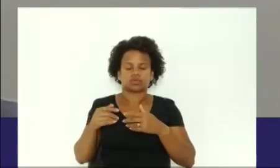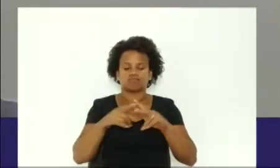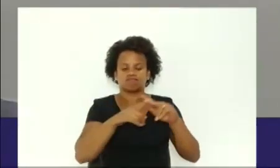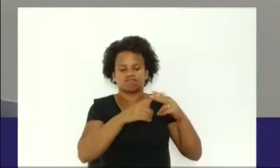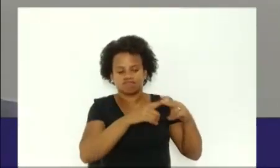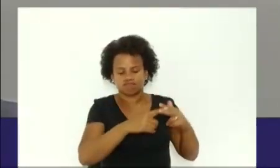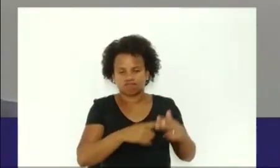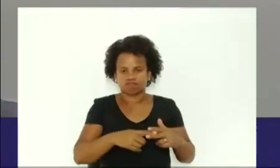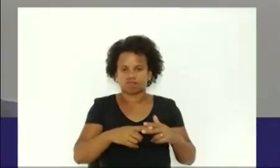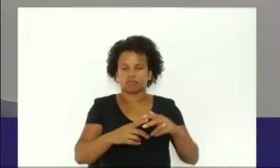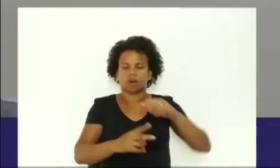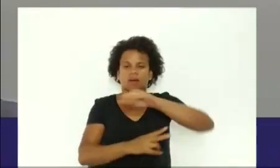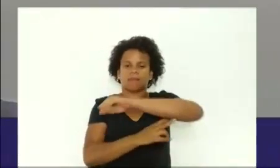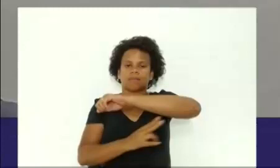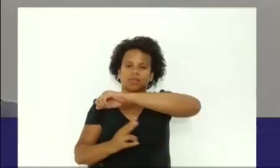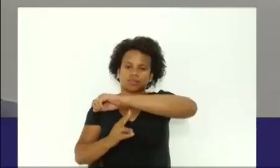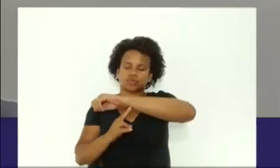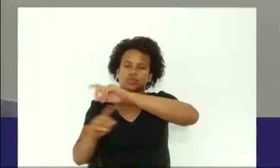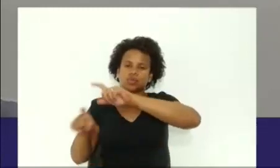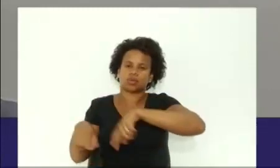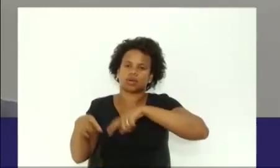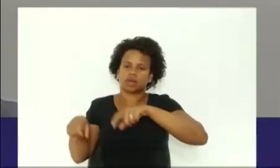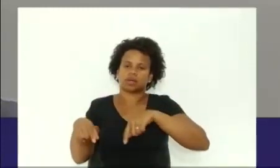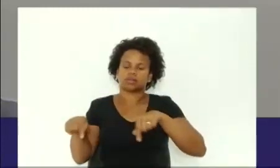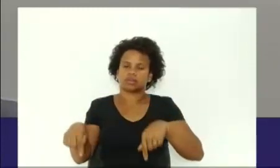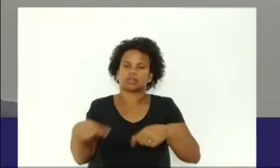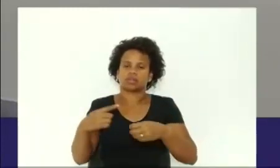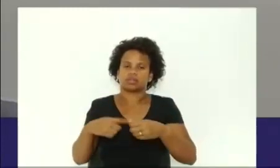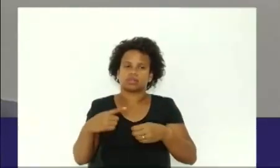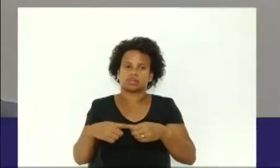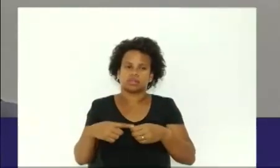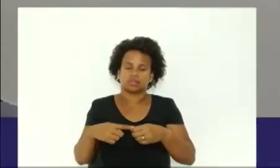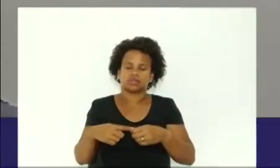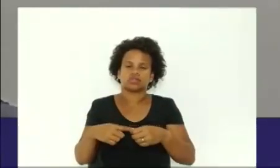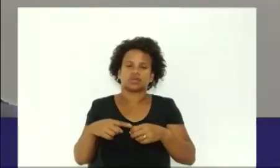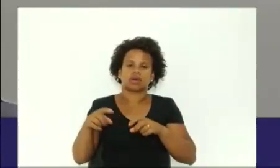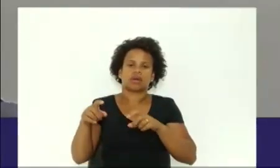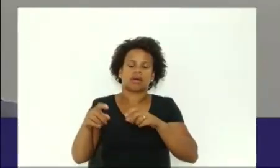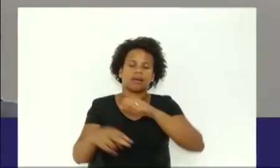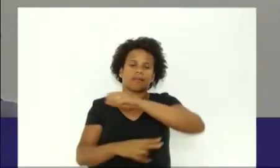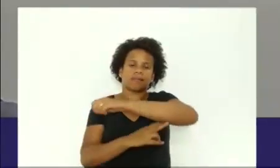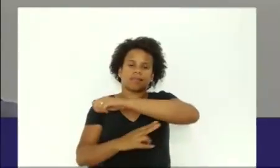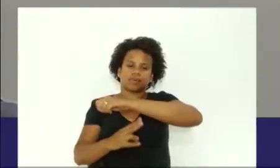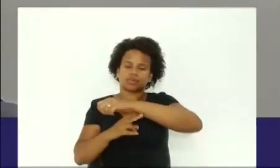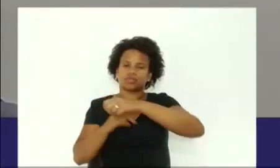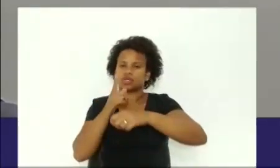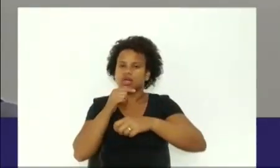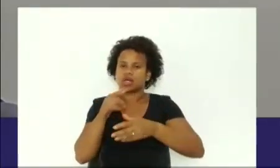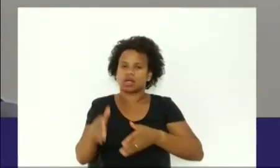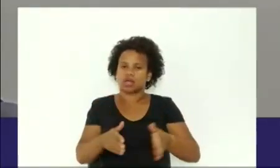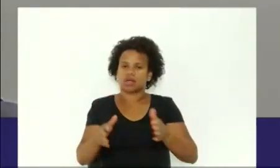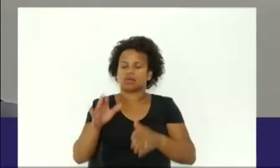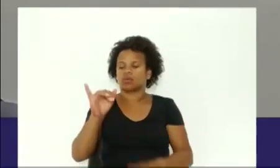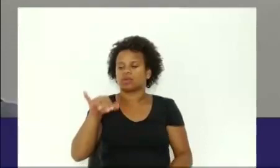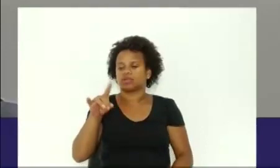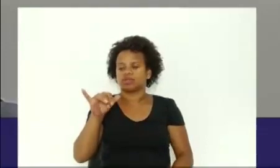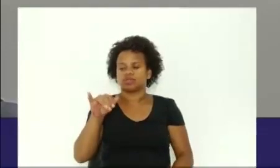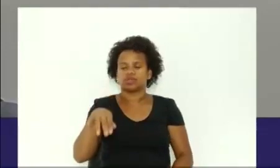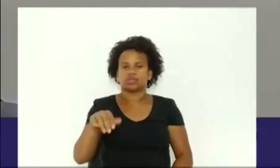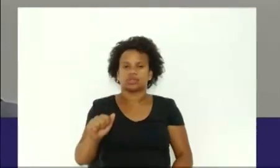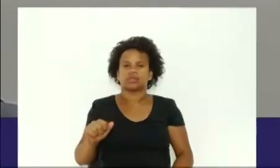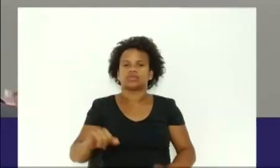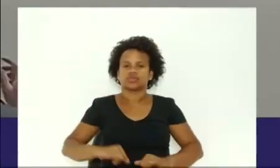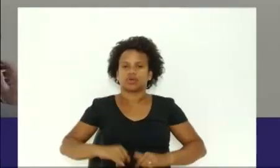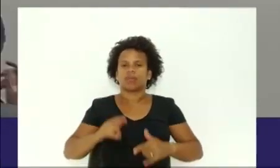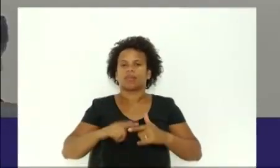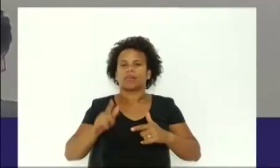pontes rurais de nossa cidade, destacando a ponte do Rio Indiana, que sofre por falta de obras e manutenção.